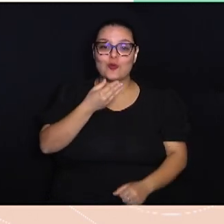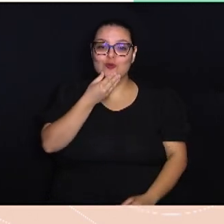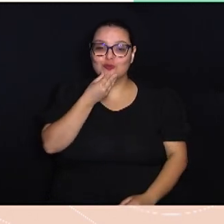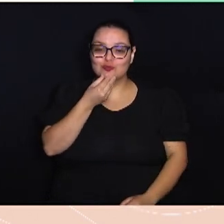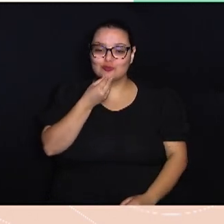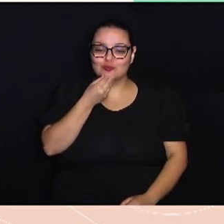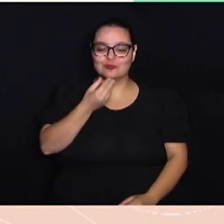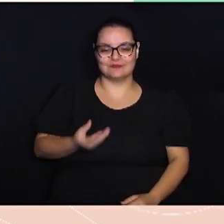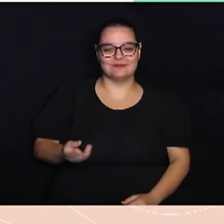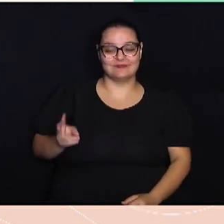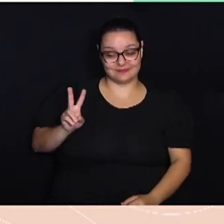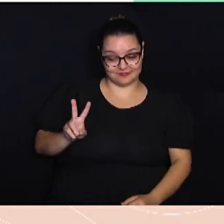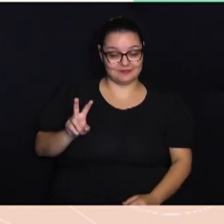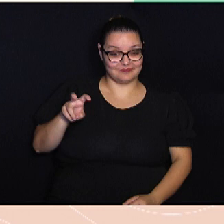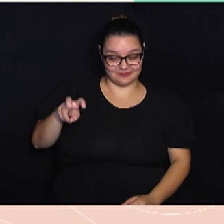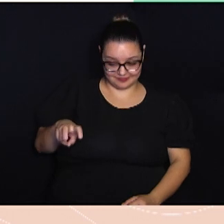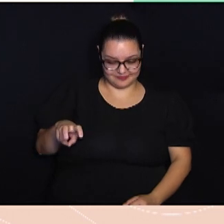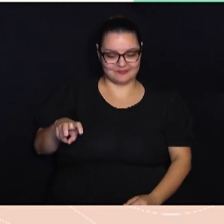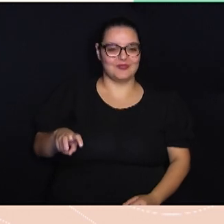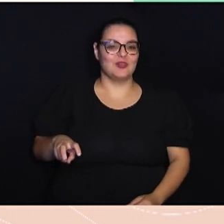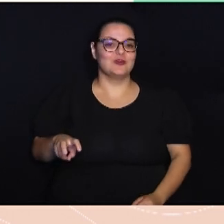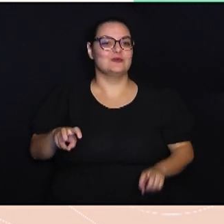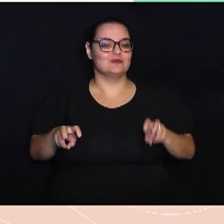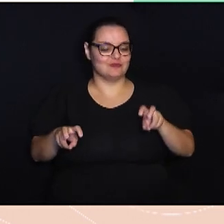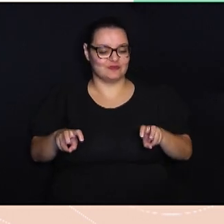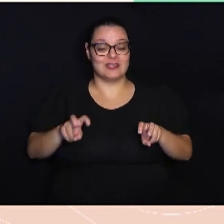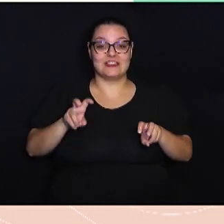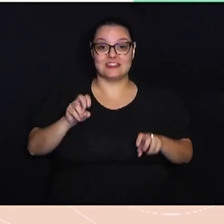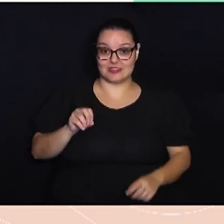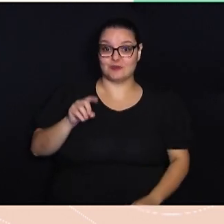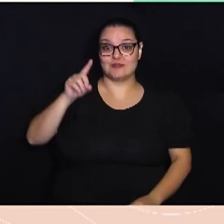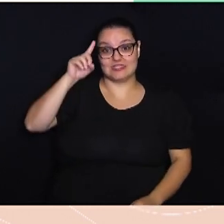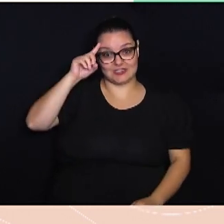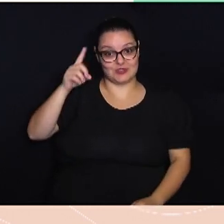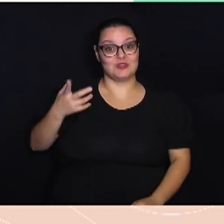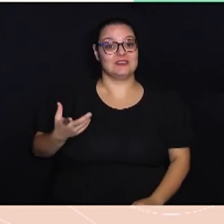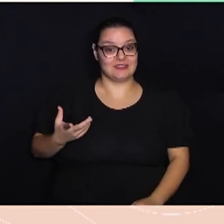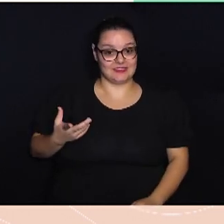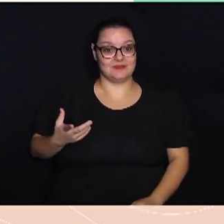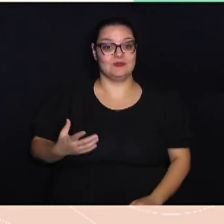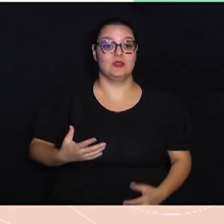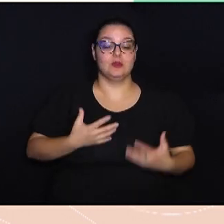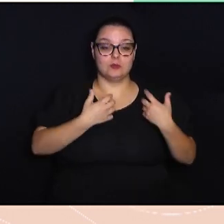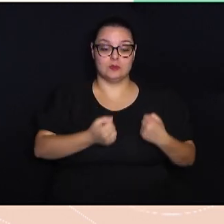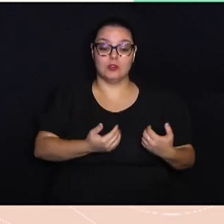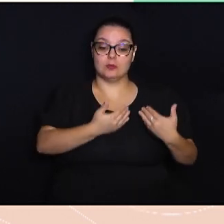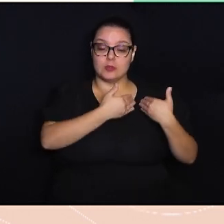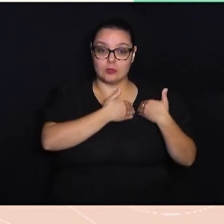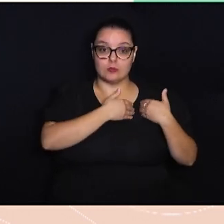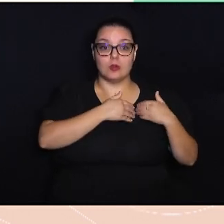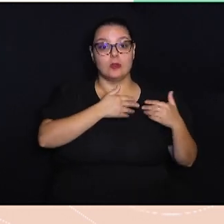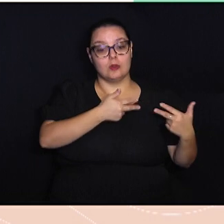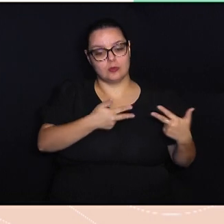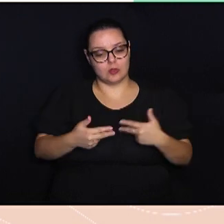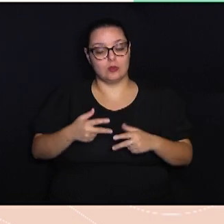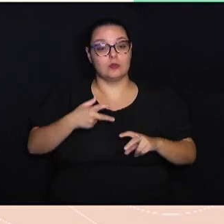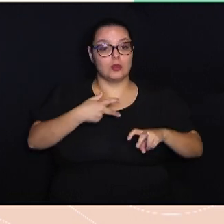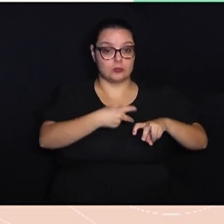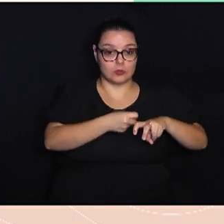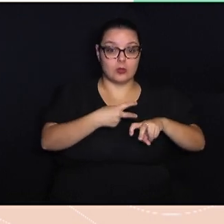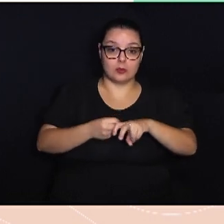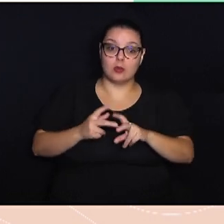vai afetar negativamente o PIB, né? Então, assim, o câmbio afeta o PIB, mas qual vai ser o efeito exatamente, se vai ser um efeito positivo ou